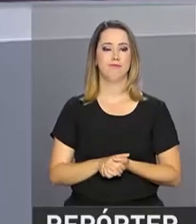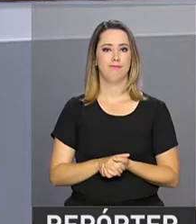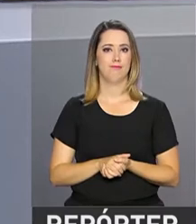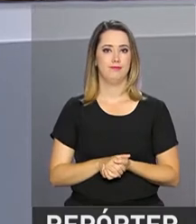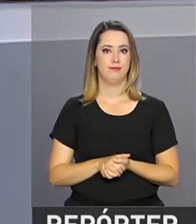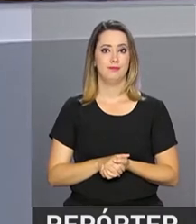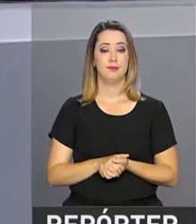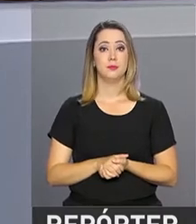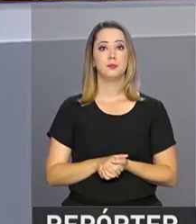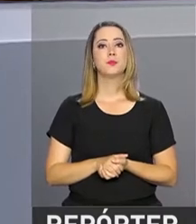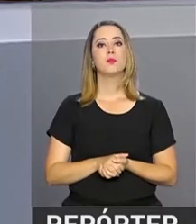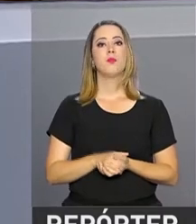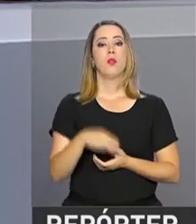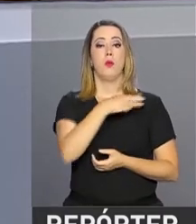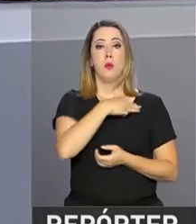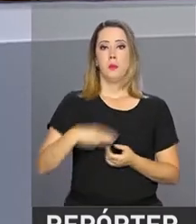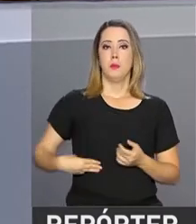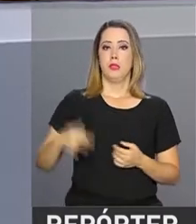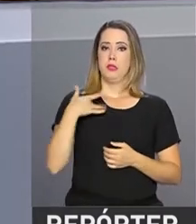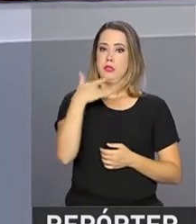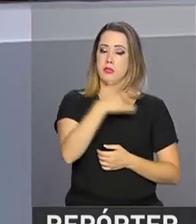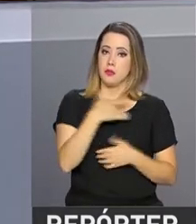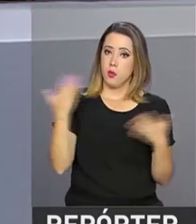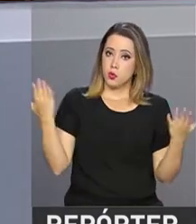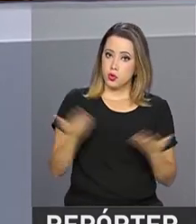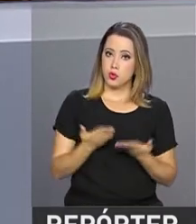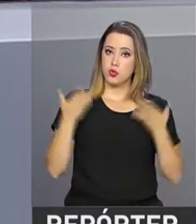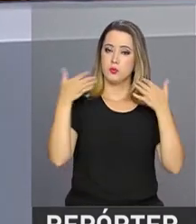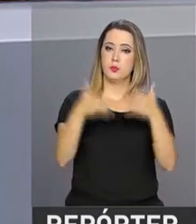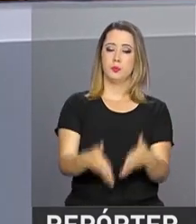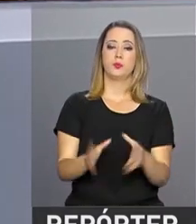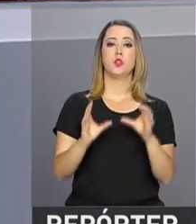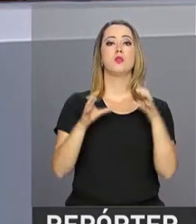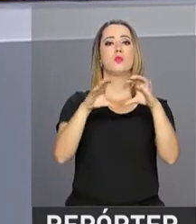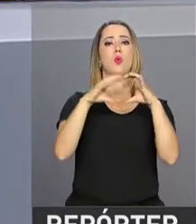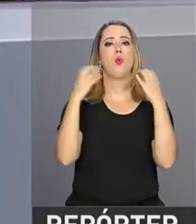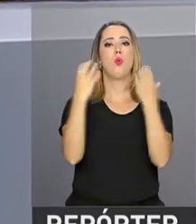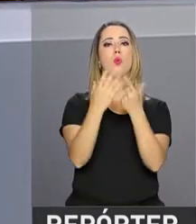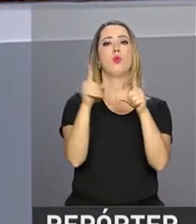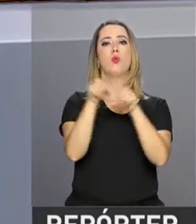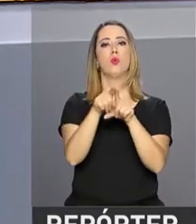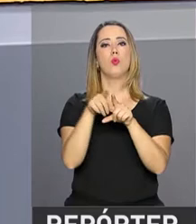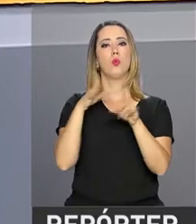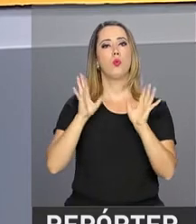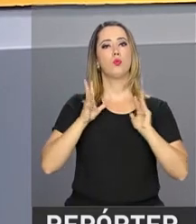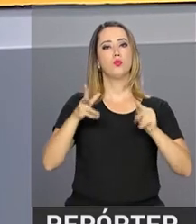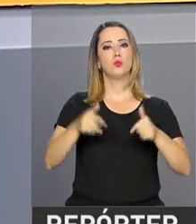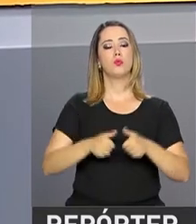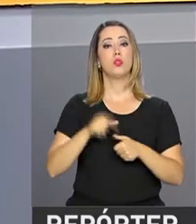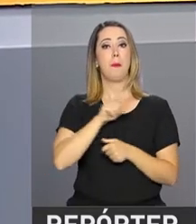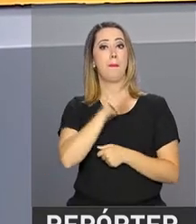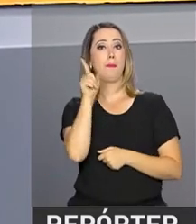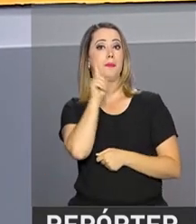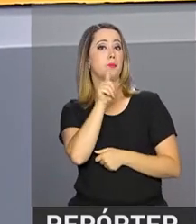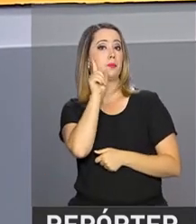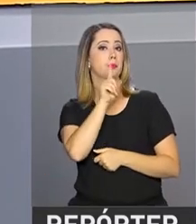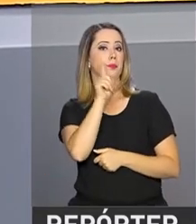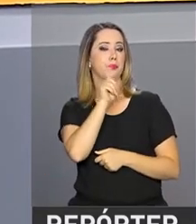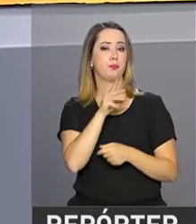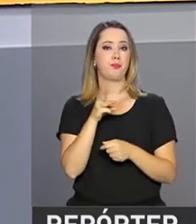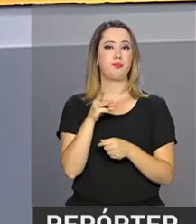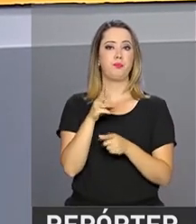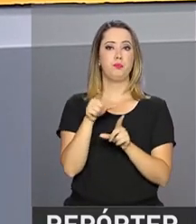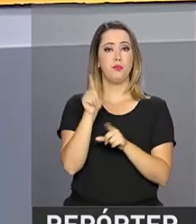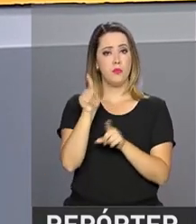O ministro da Saúde, Ricardo Barros, participa hoje da Conferência Sanitária Pan-Americana em Washington, nos Estados Unidos.